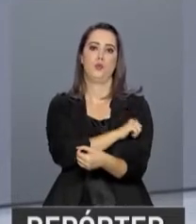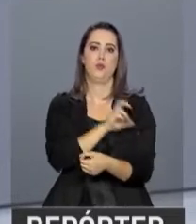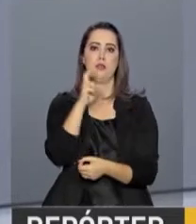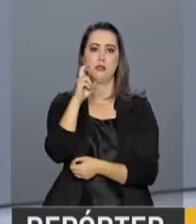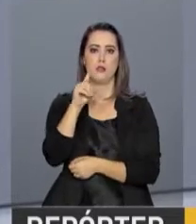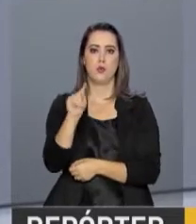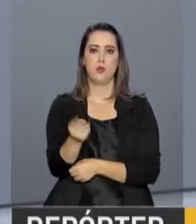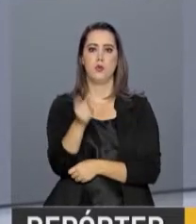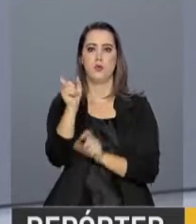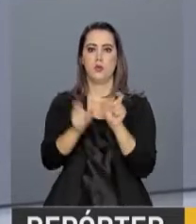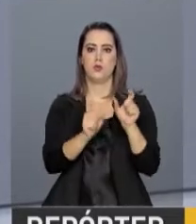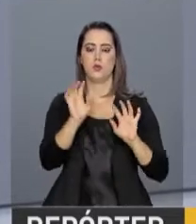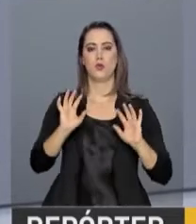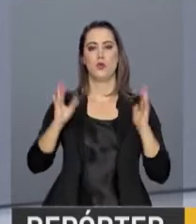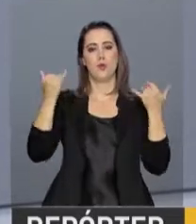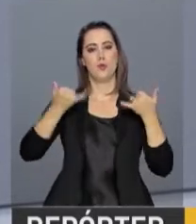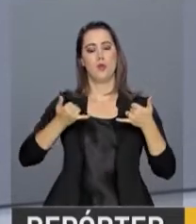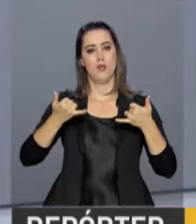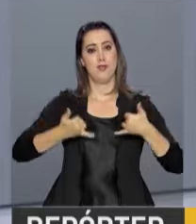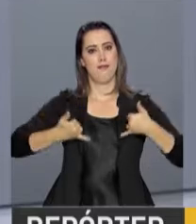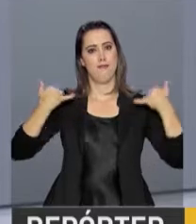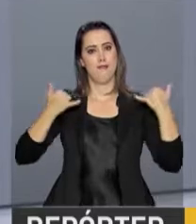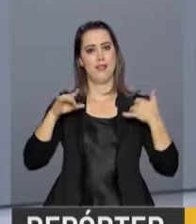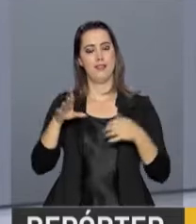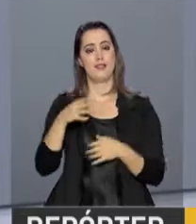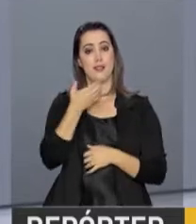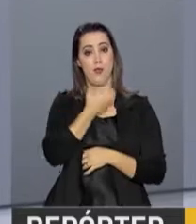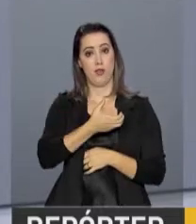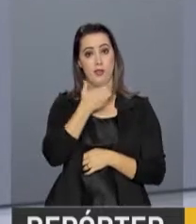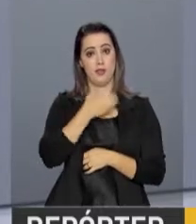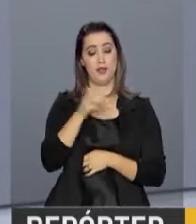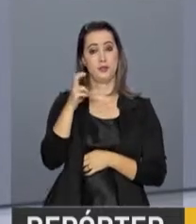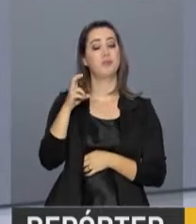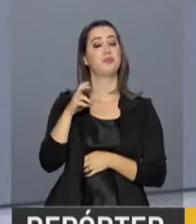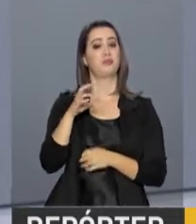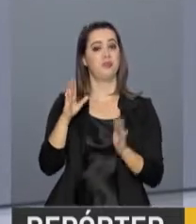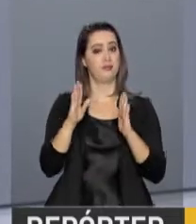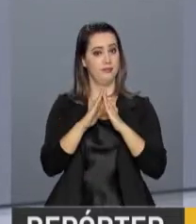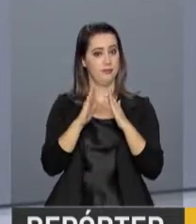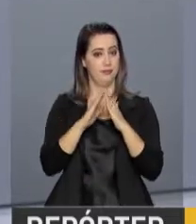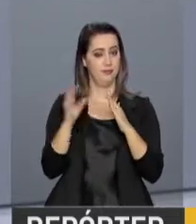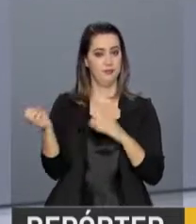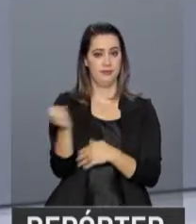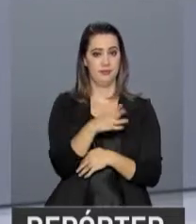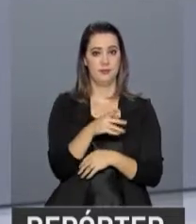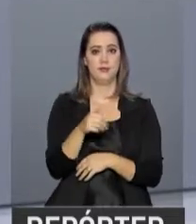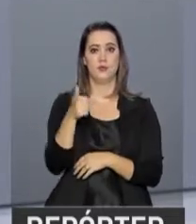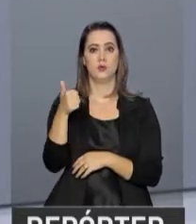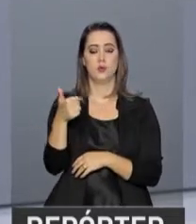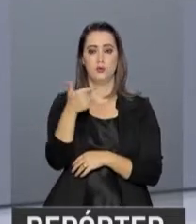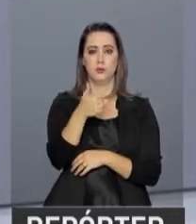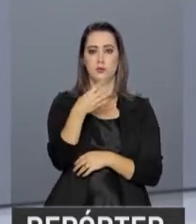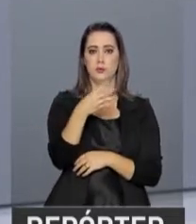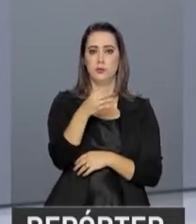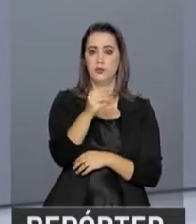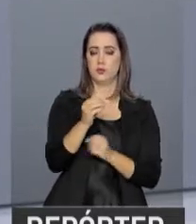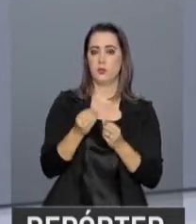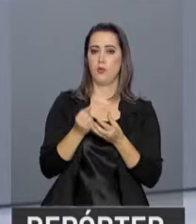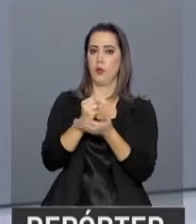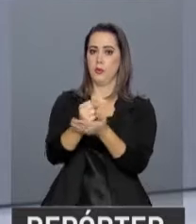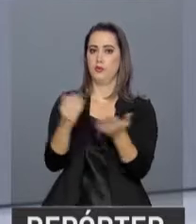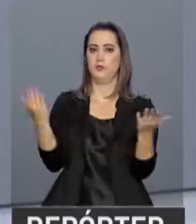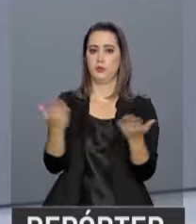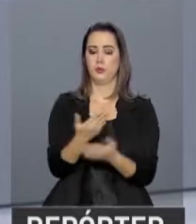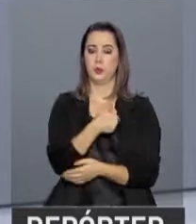5 mil pessoas vão comemorar o Natal com casa nova. 1.240 novas unidades habitacionais foram entregues